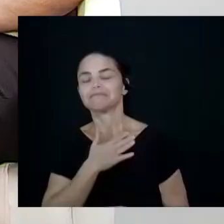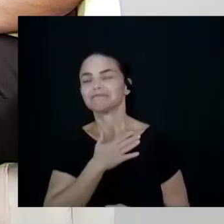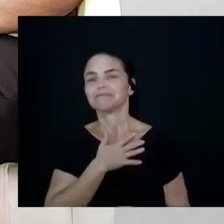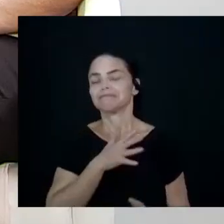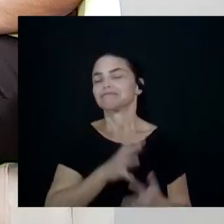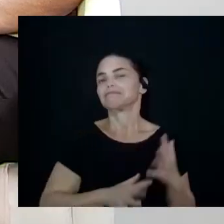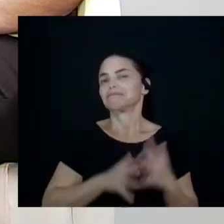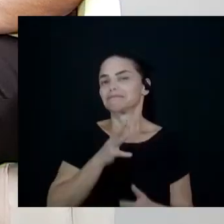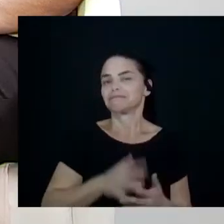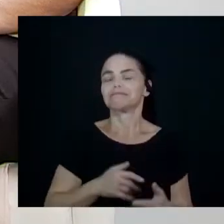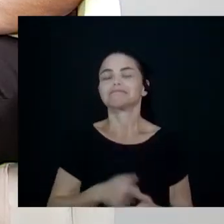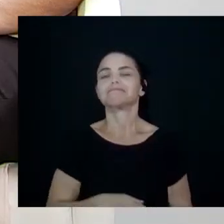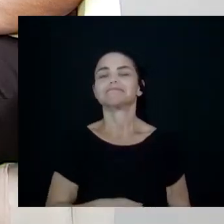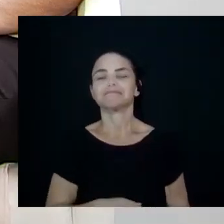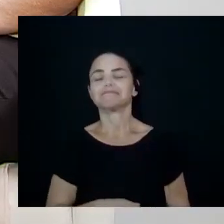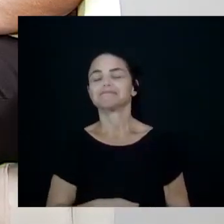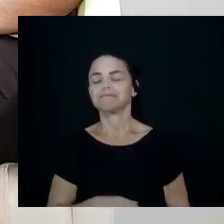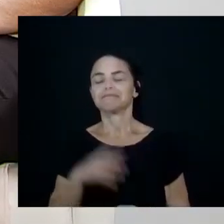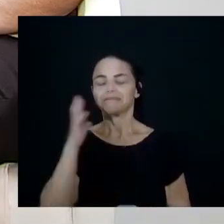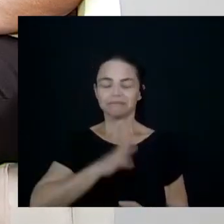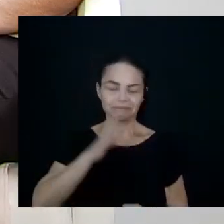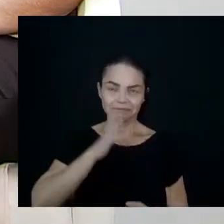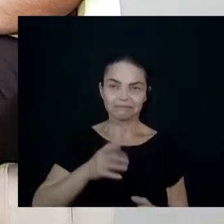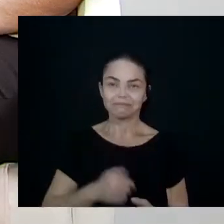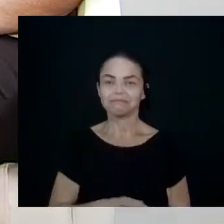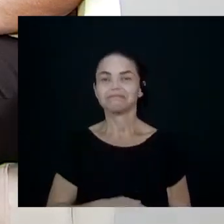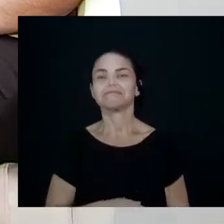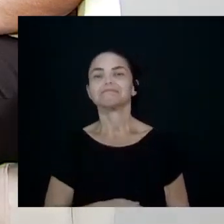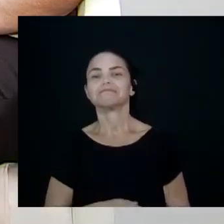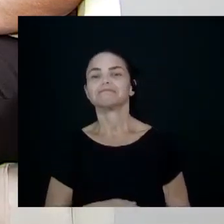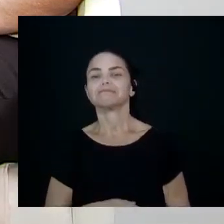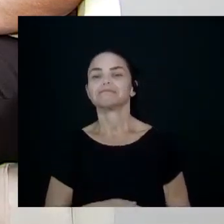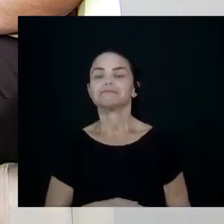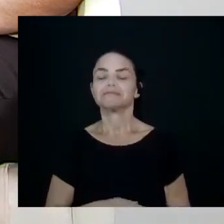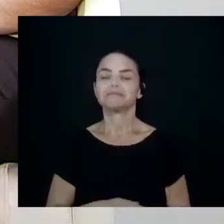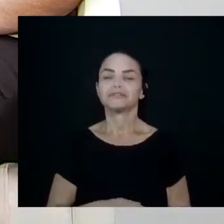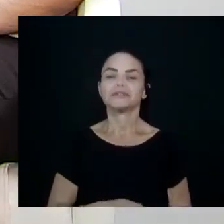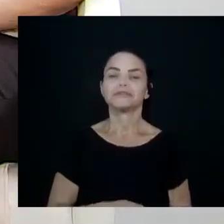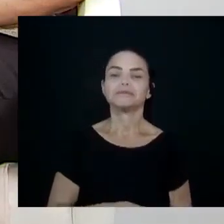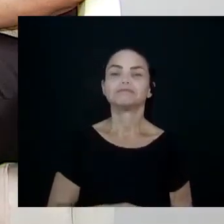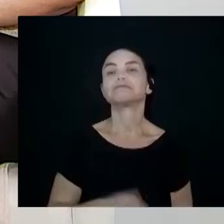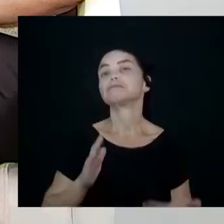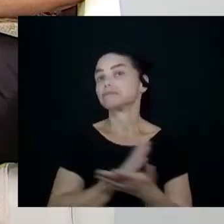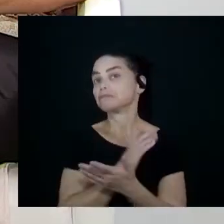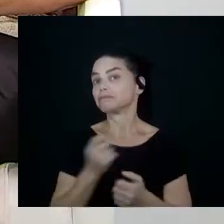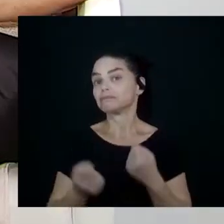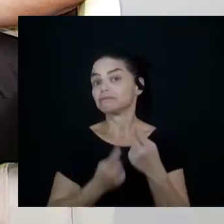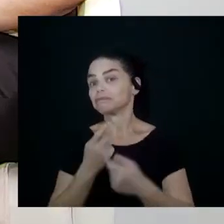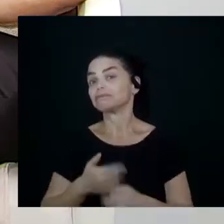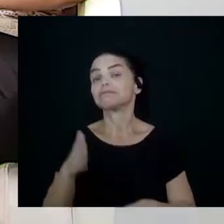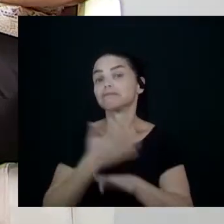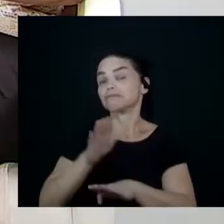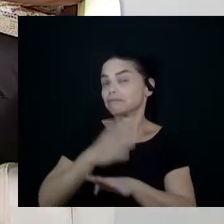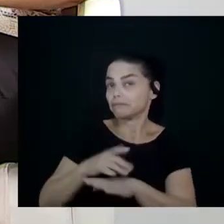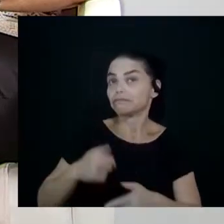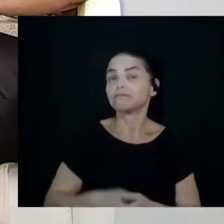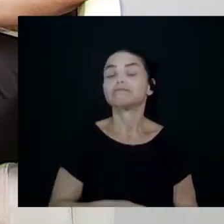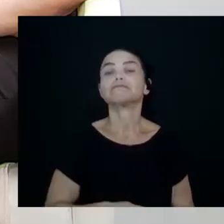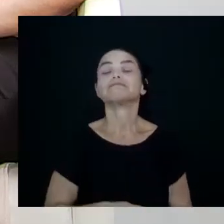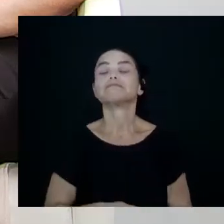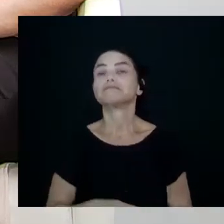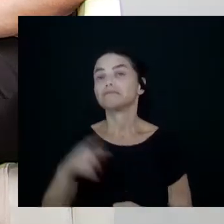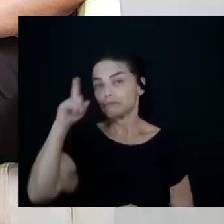mim é um pouco mais complicado, né? Mas vale a pena. Mas vale a pena e algumas vezes eu participo, dependendo